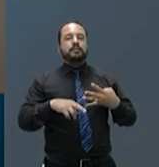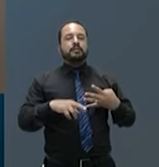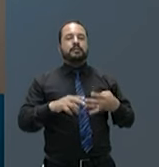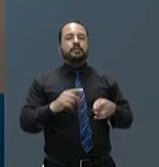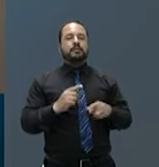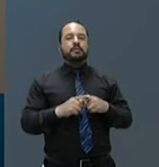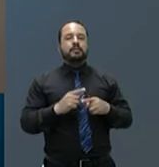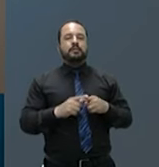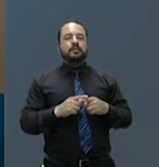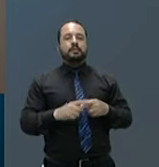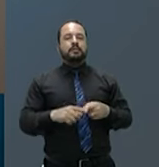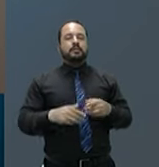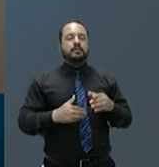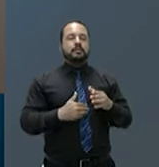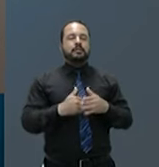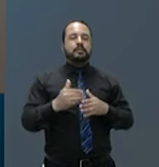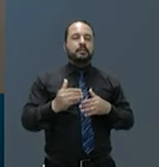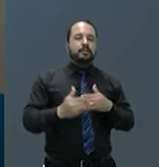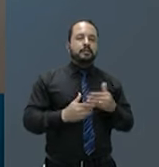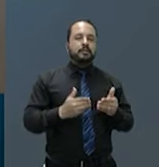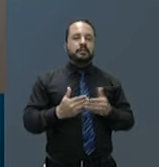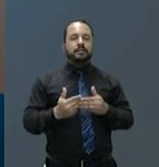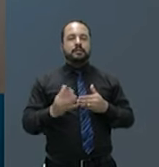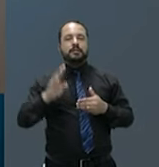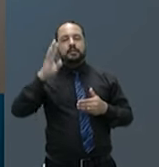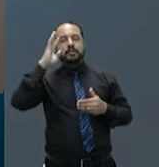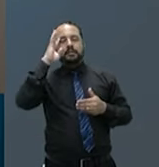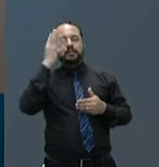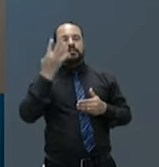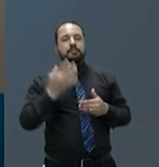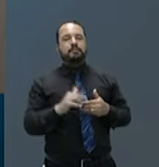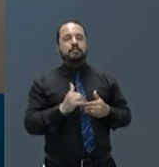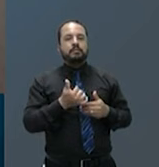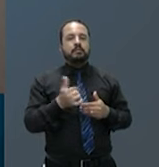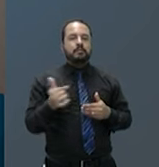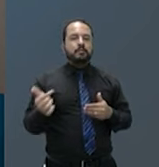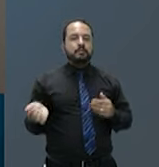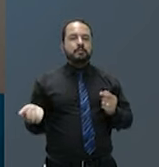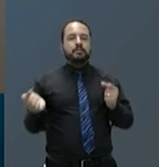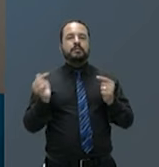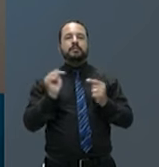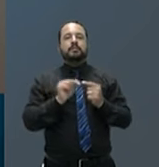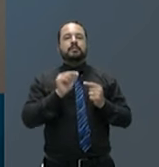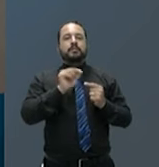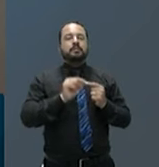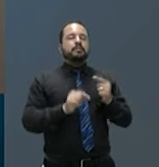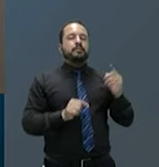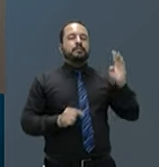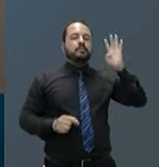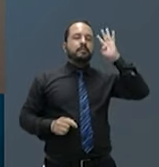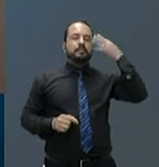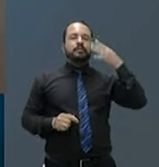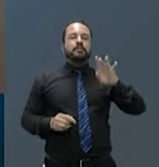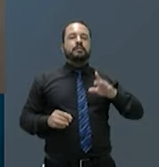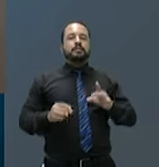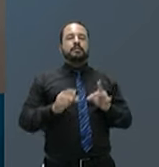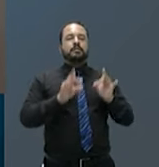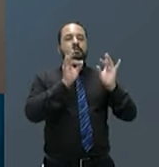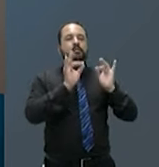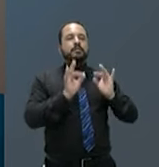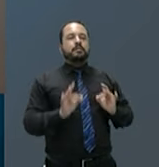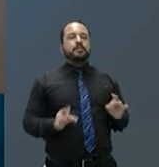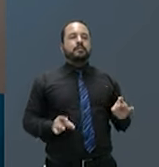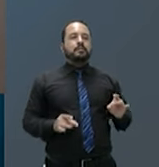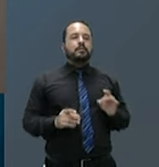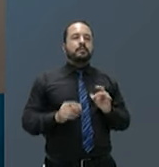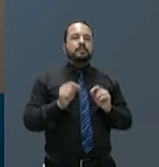a capacidade, né, de atingir tais desígnios. Na específica hipótese pós-pacificação,